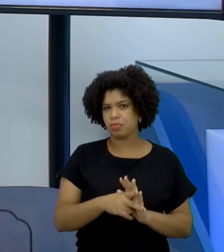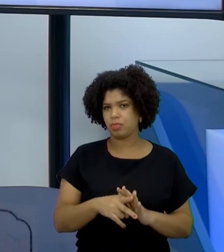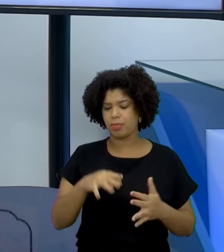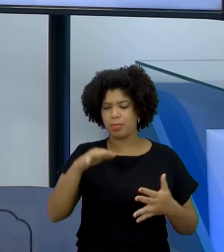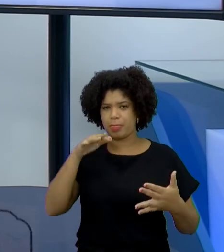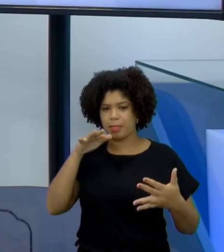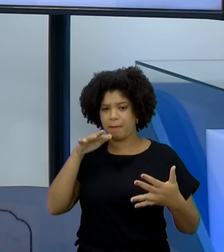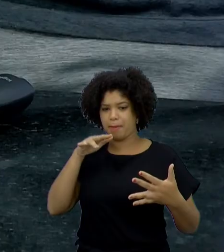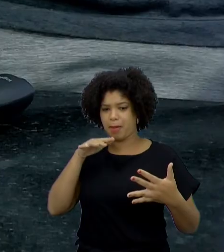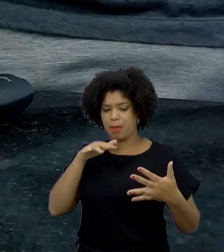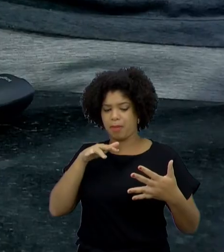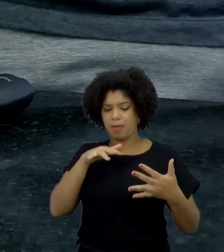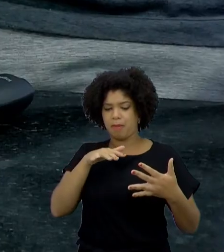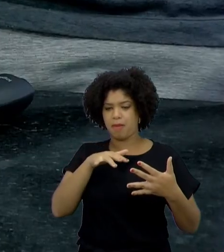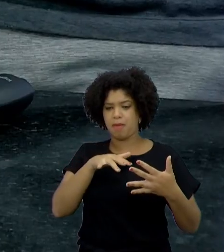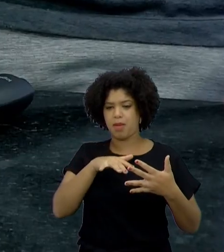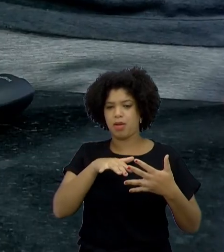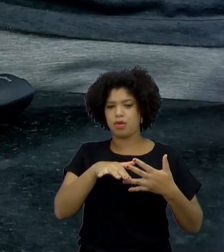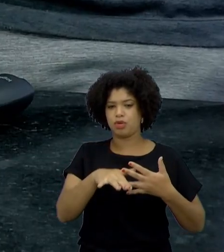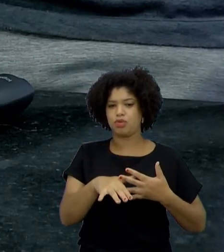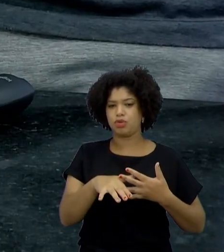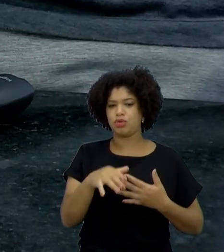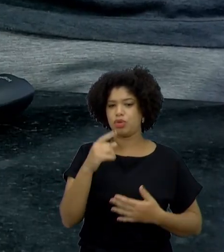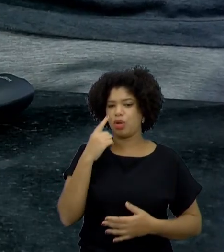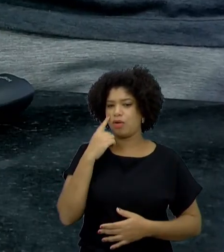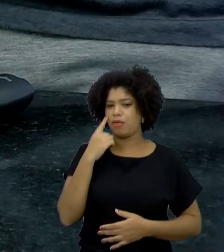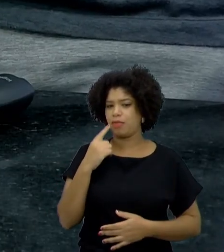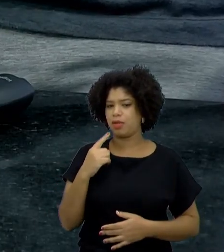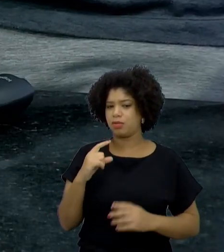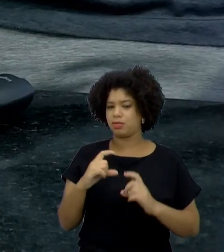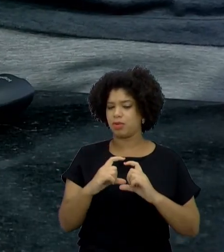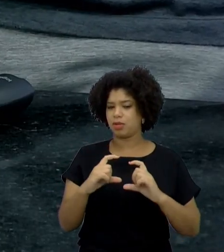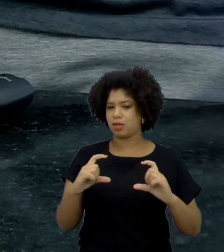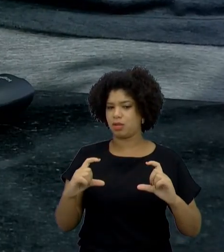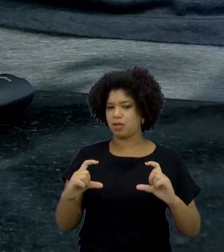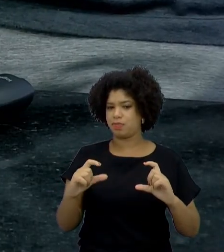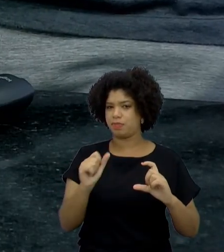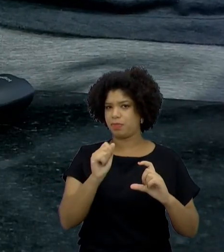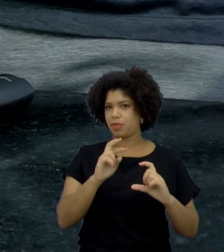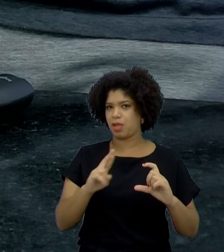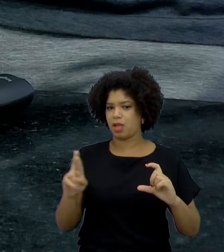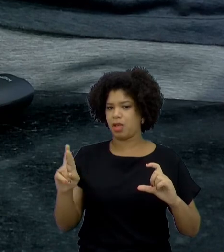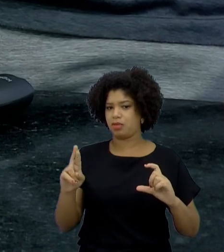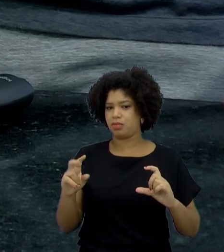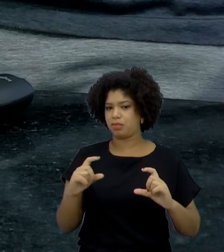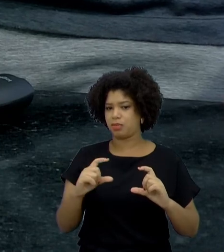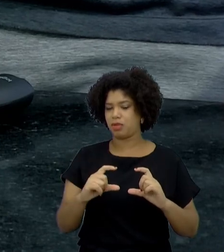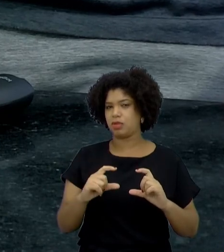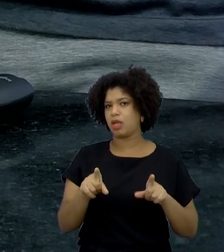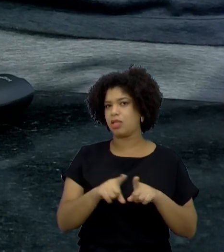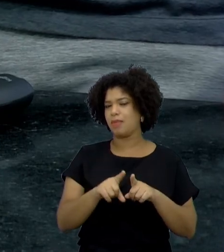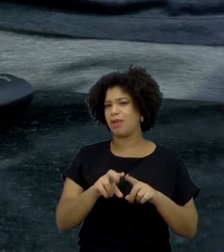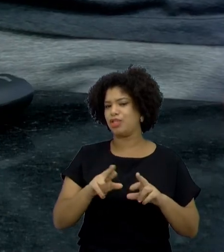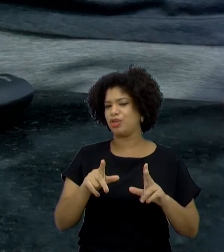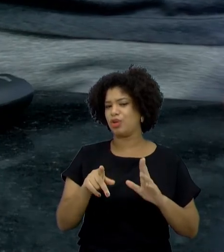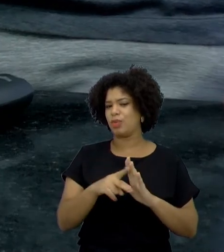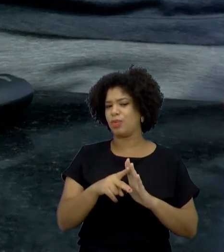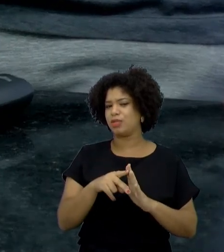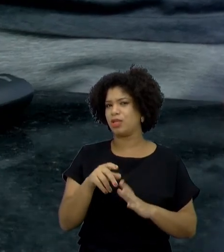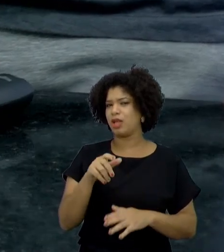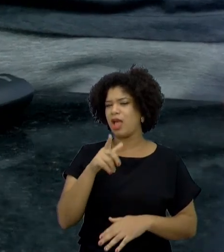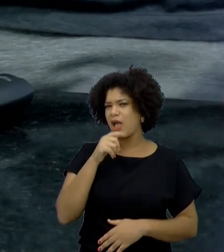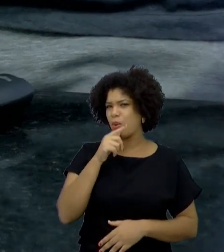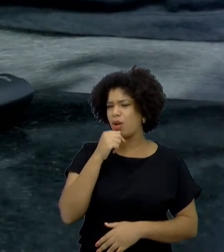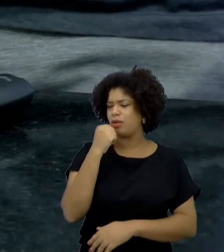entra aqui dentro da garrafa e pega a parte que tem ar, do comportamento da luz quando entra e